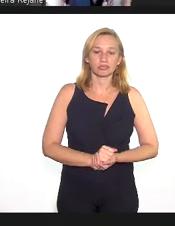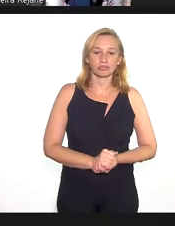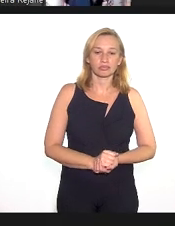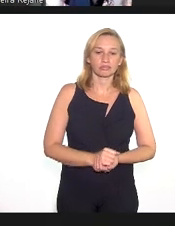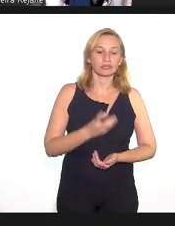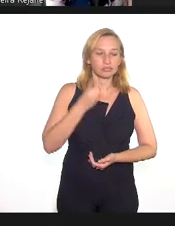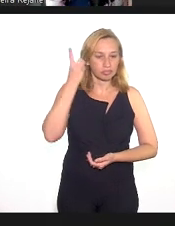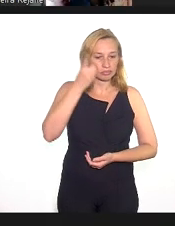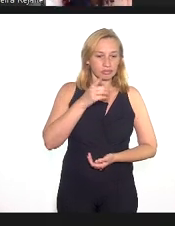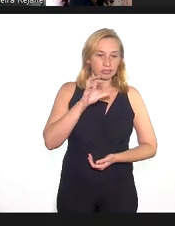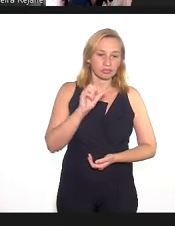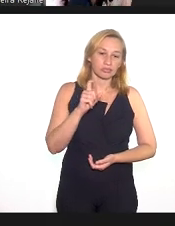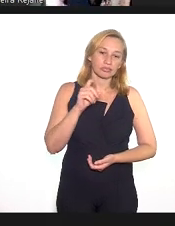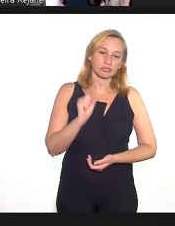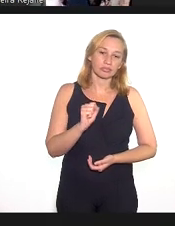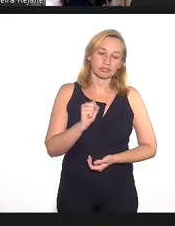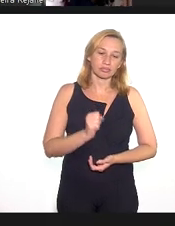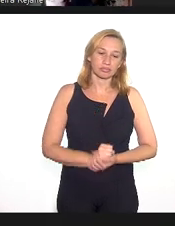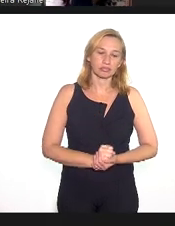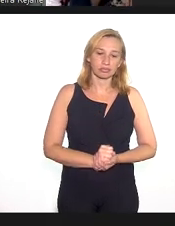Deputado Carlos Macedo.